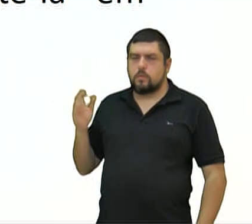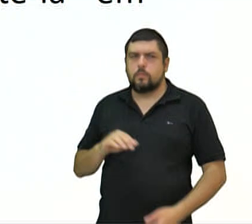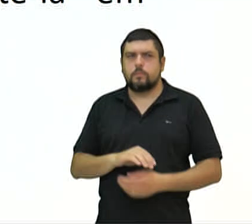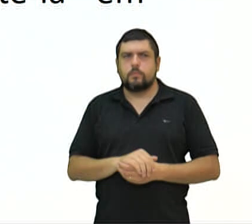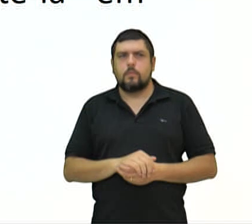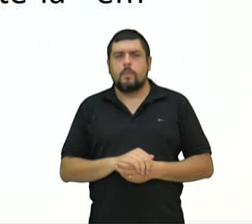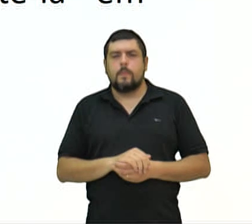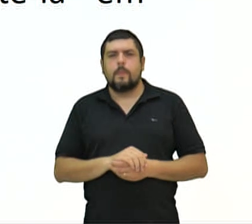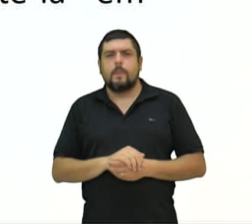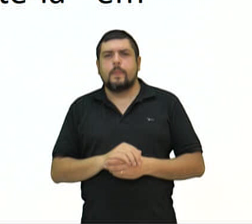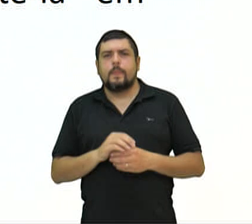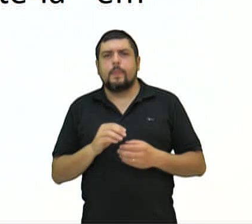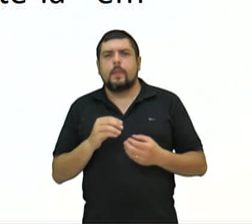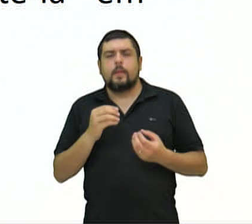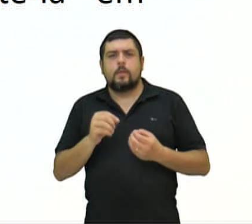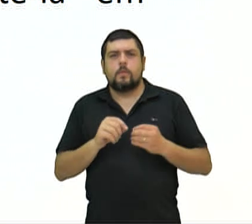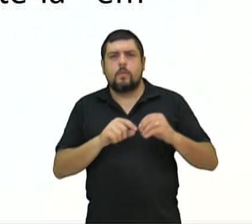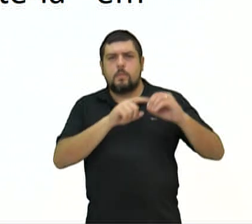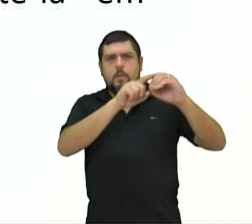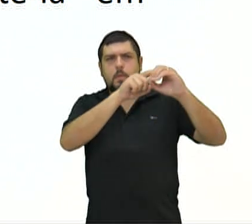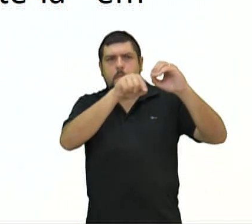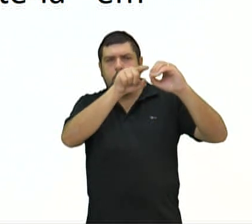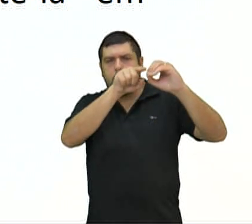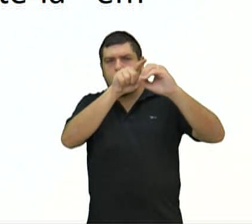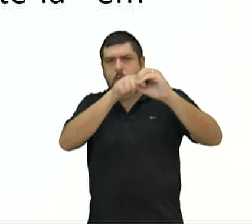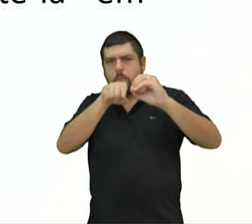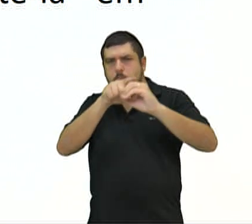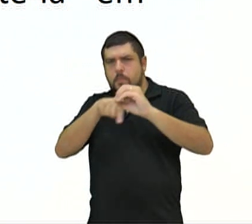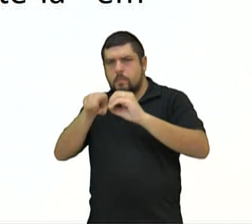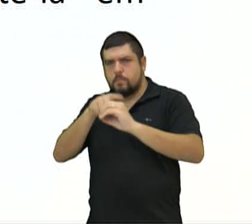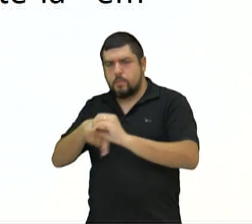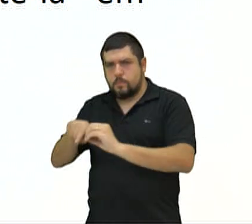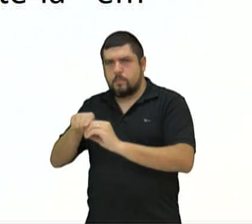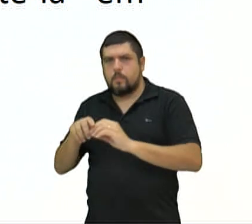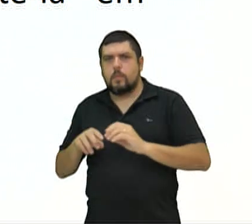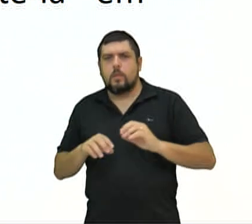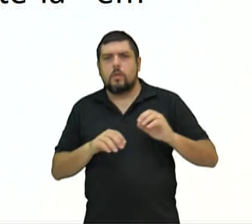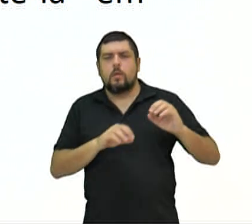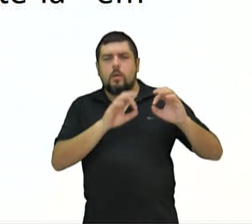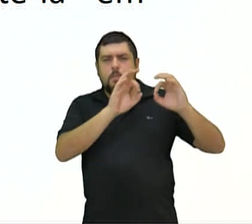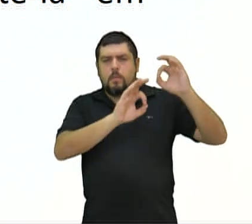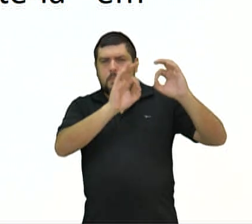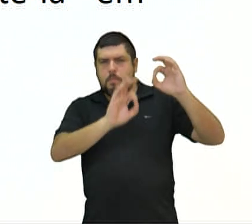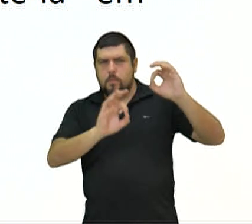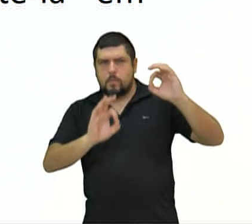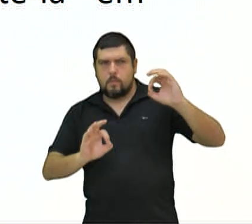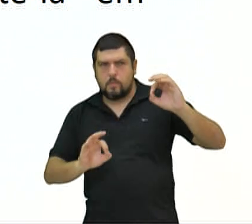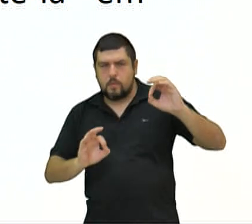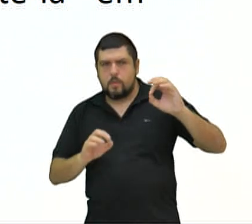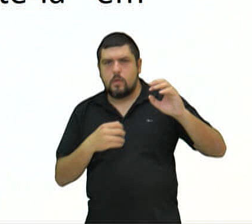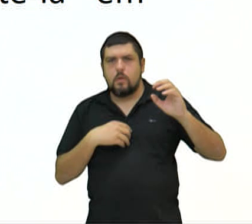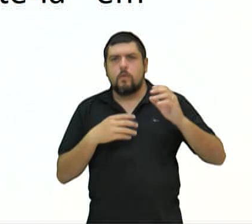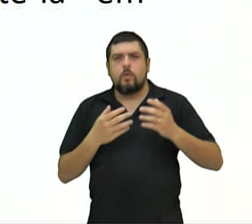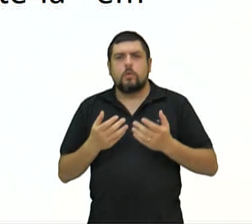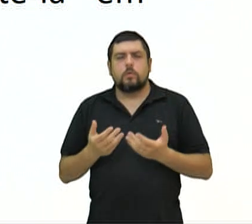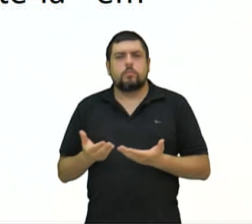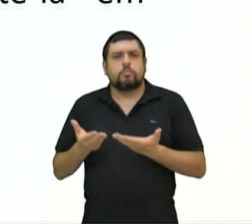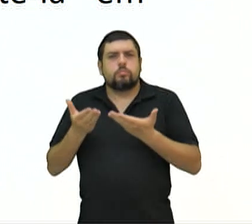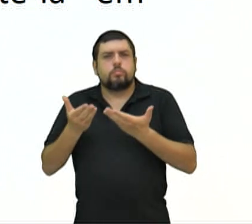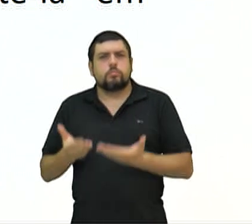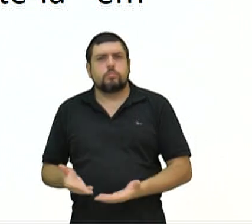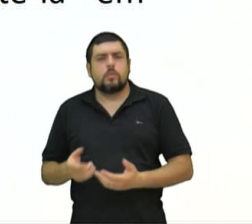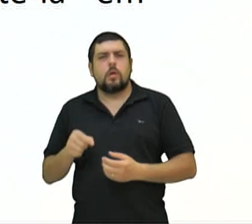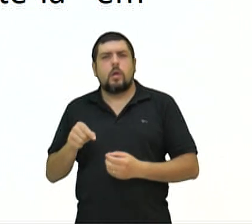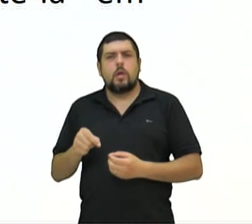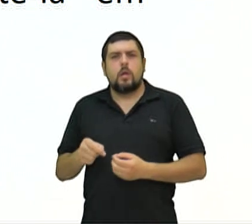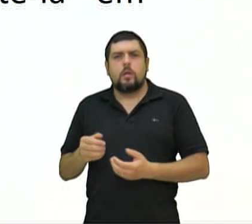de polias é mostrado na figura ao lado. Desprezando forças dissipadas, calcule o valor da força da massa, da carga Q,